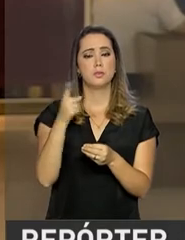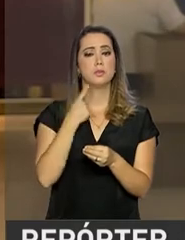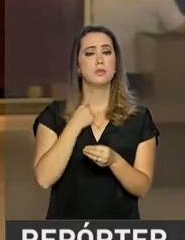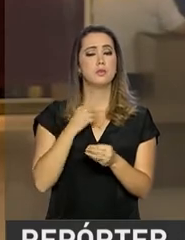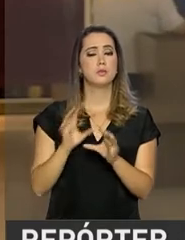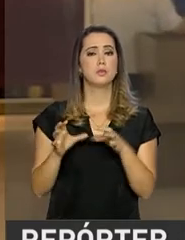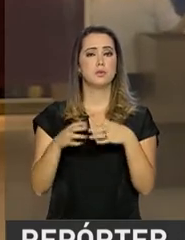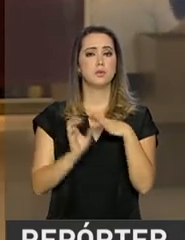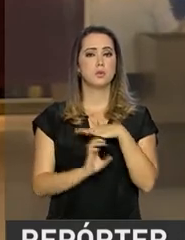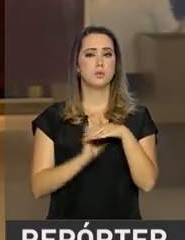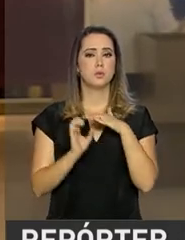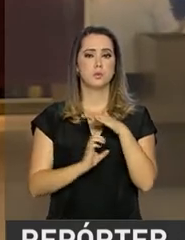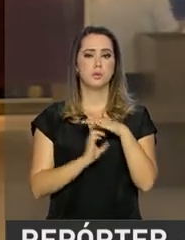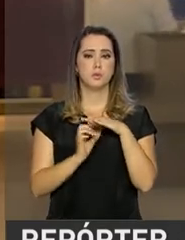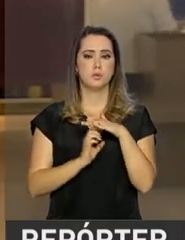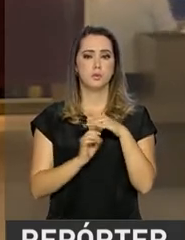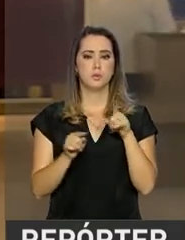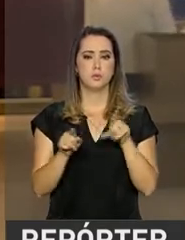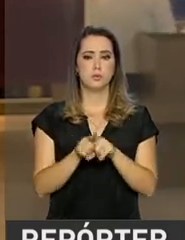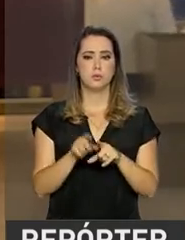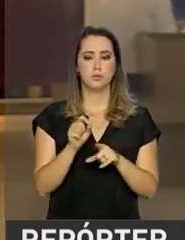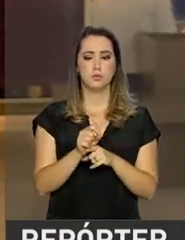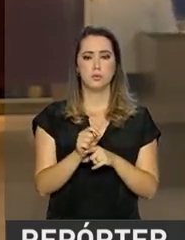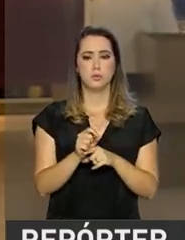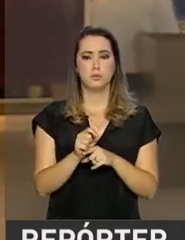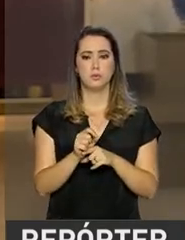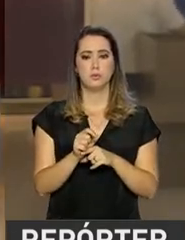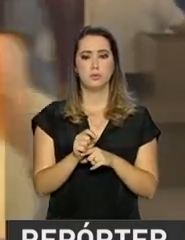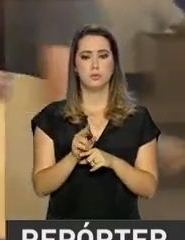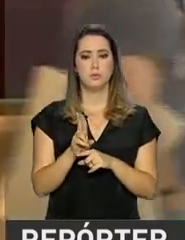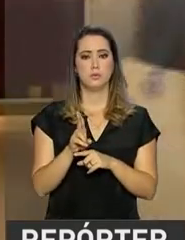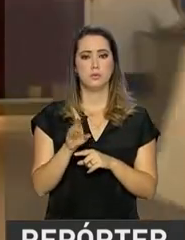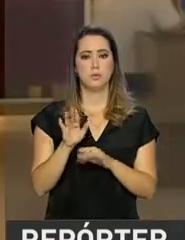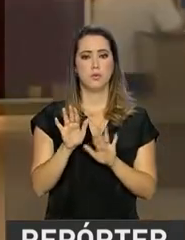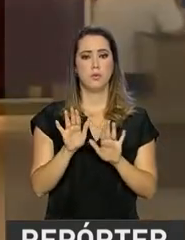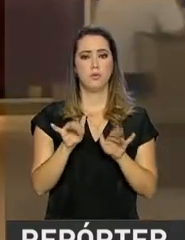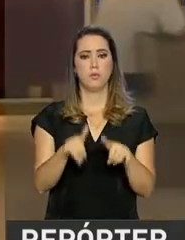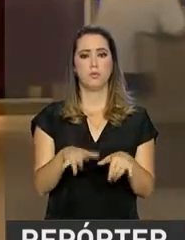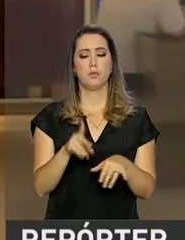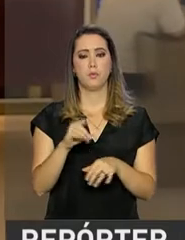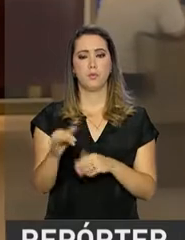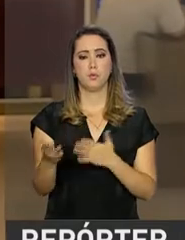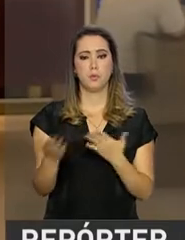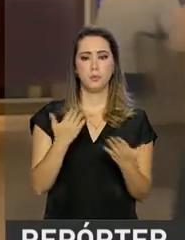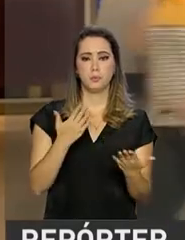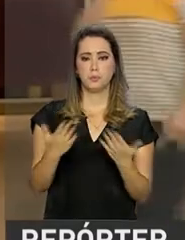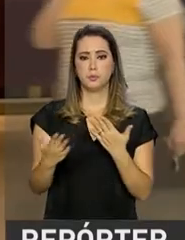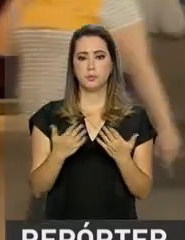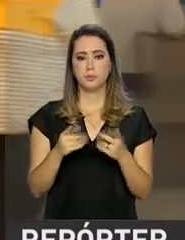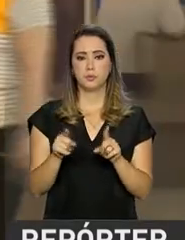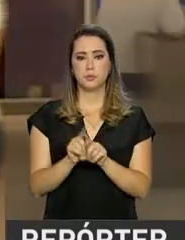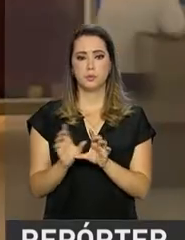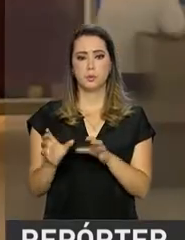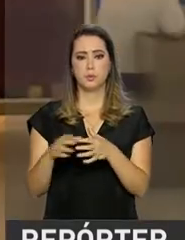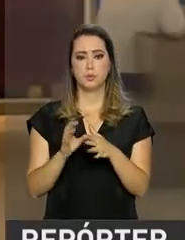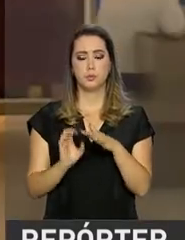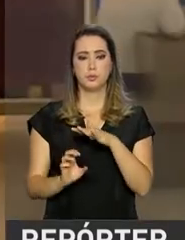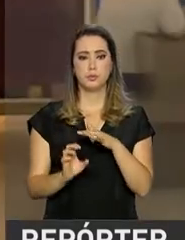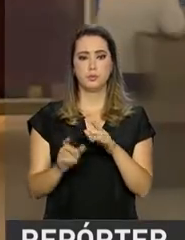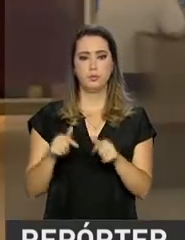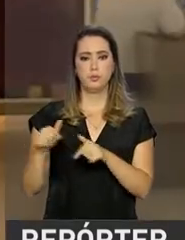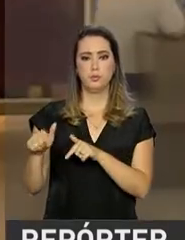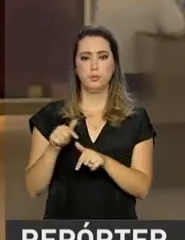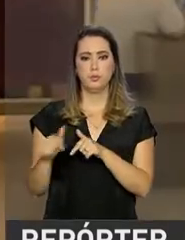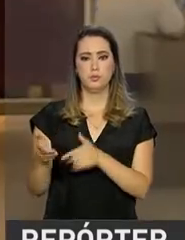classe empresarial é o que no final do dia balancear a relação com os empregados com os